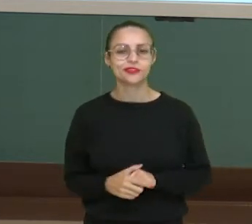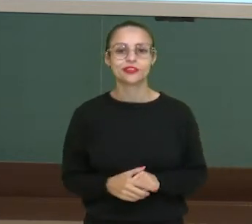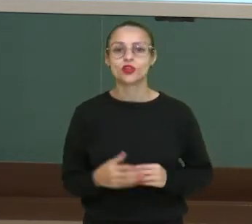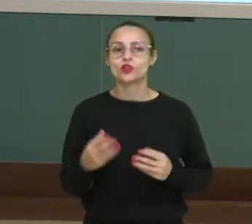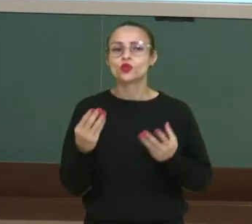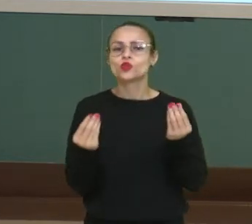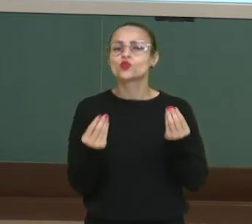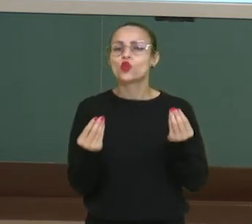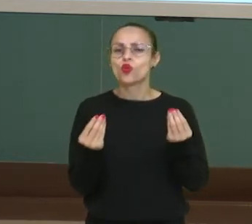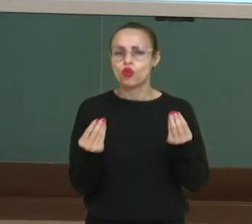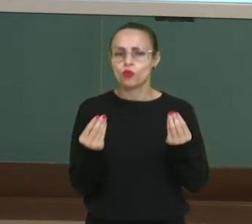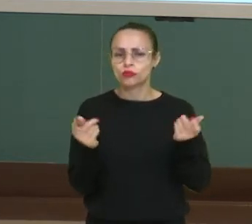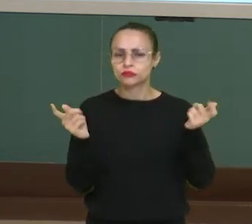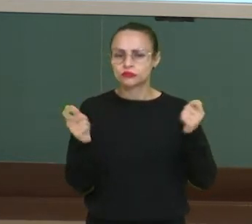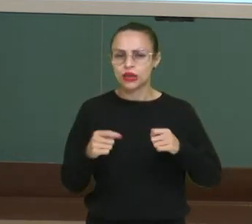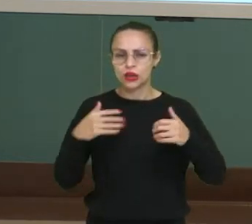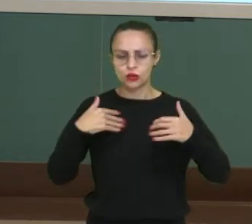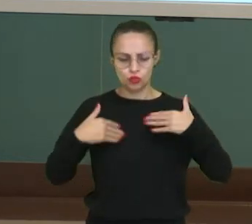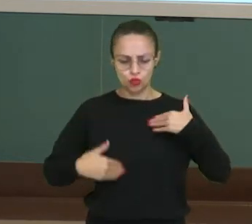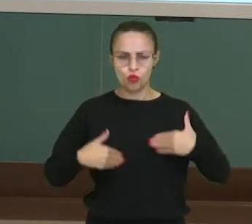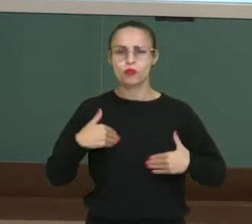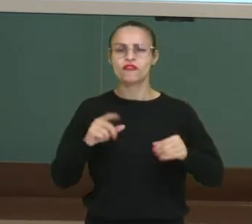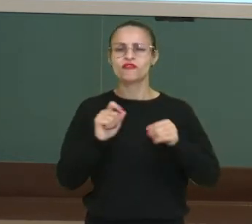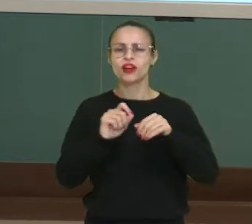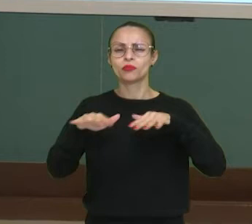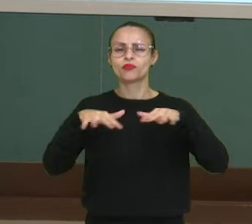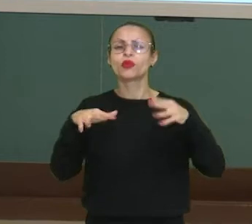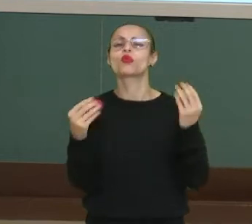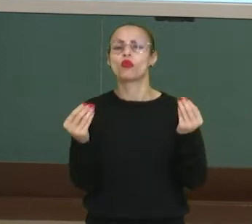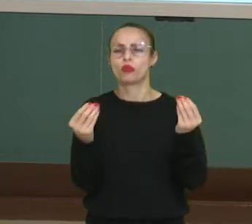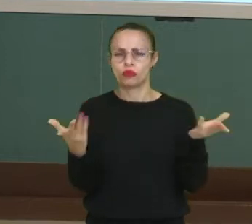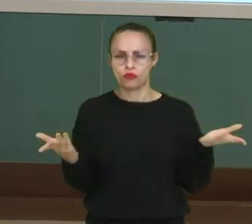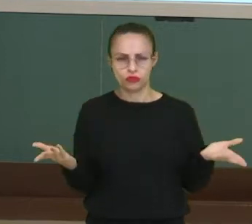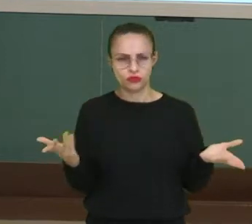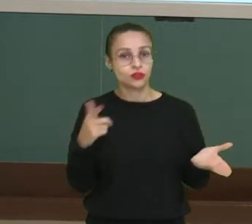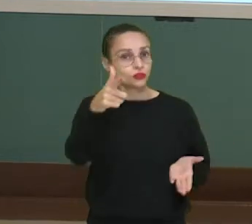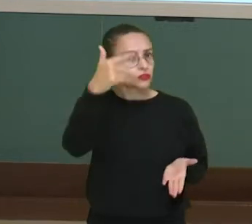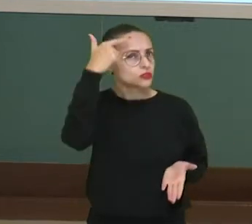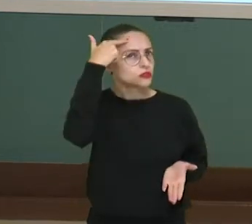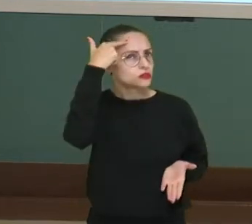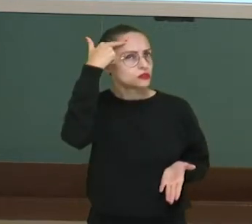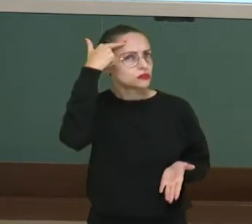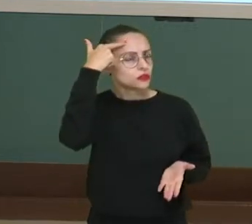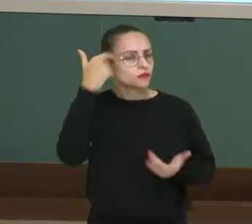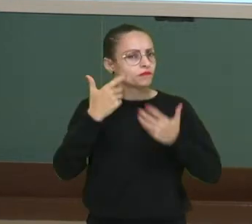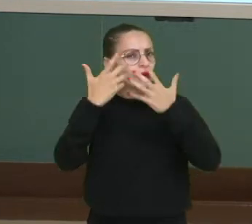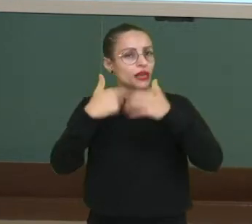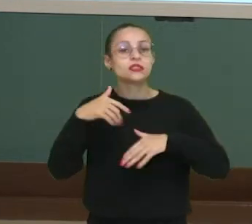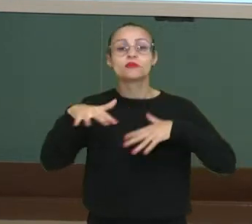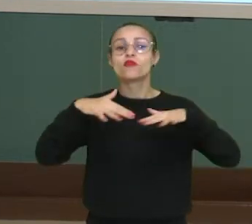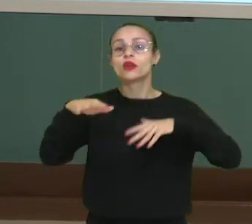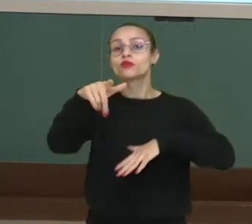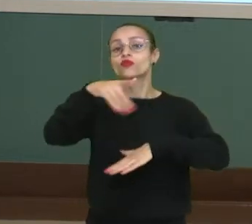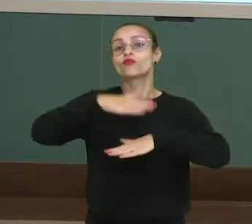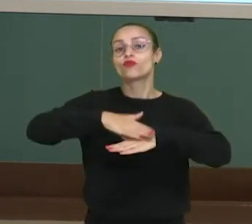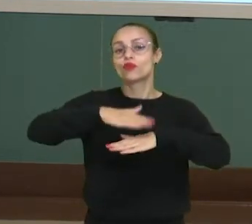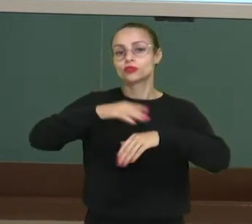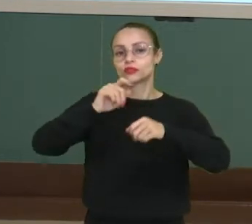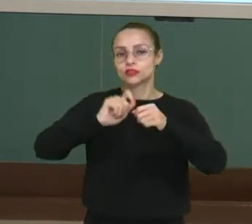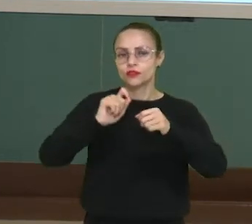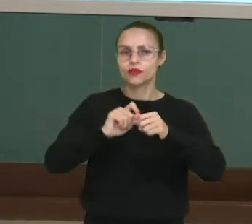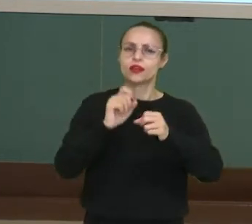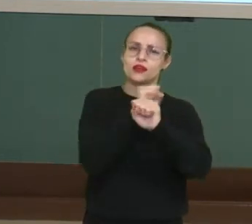é possível o nosso corpo realizar movimentos? Então pense nos movimentos que você realiza desde